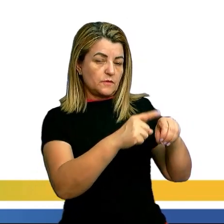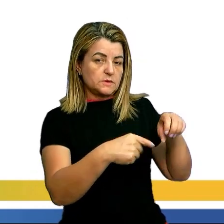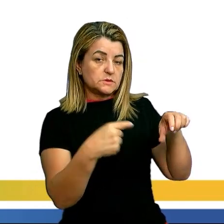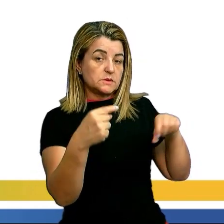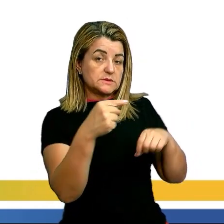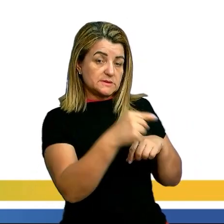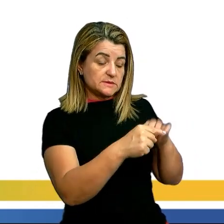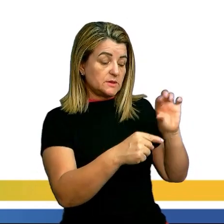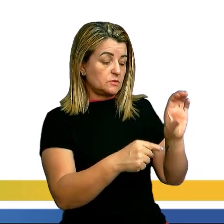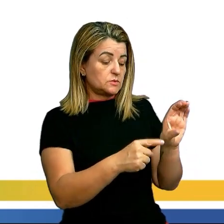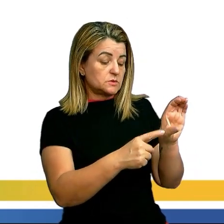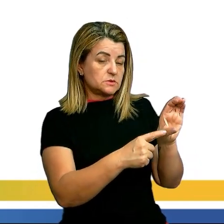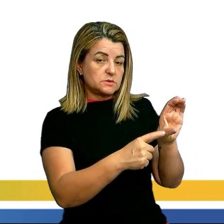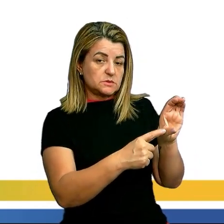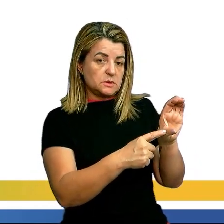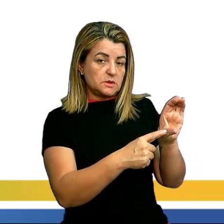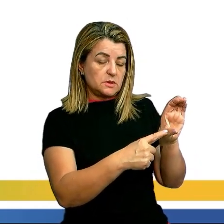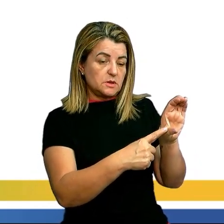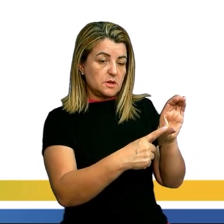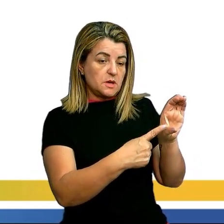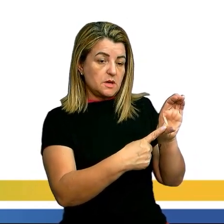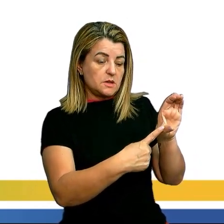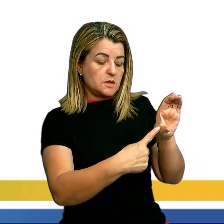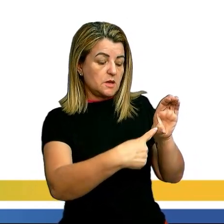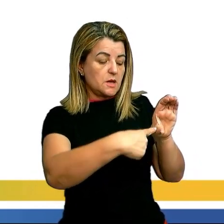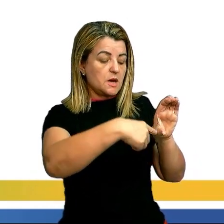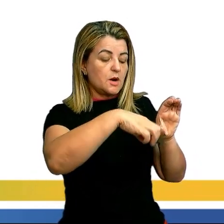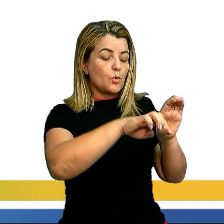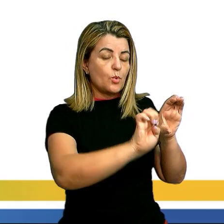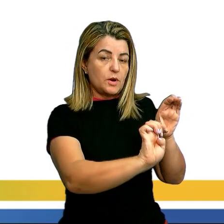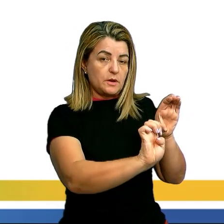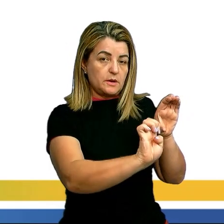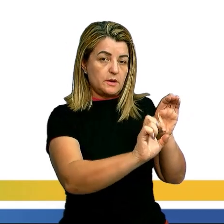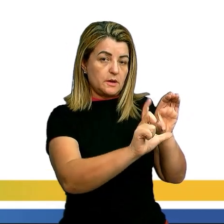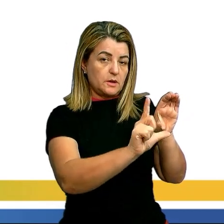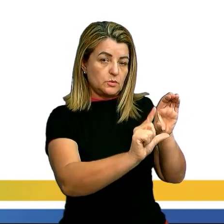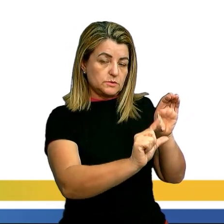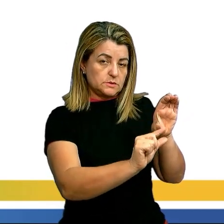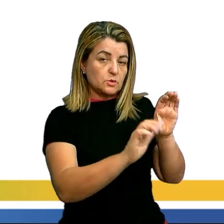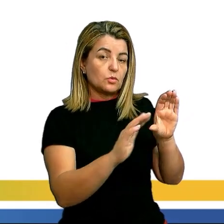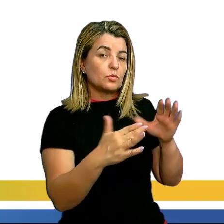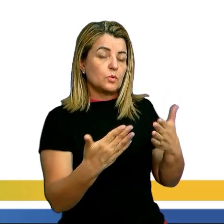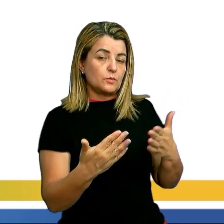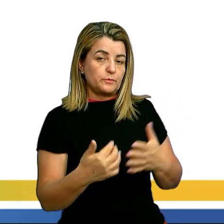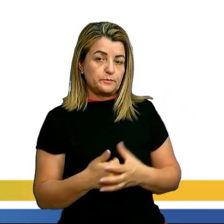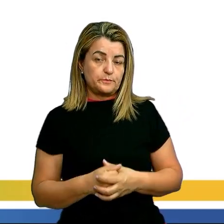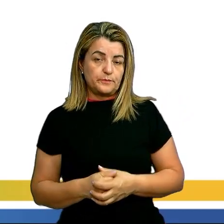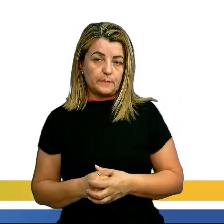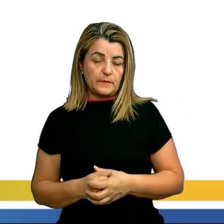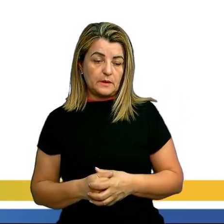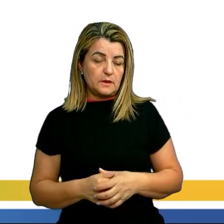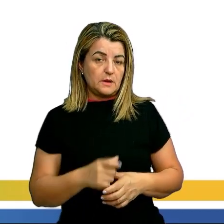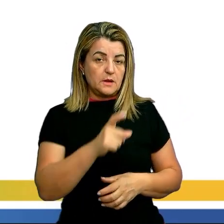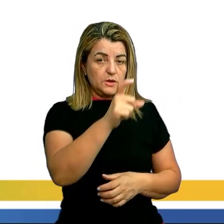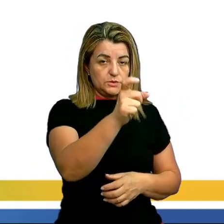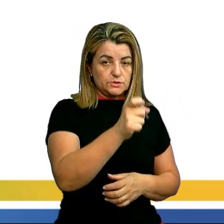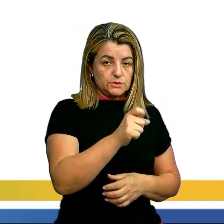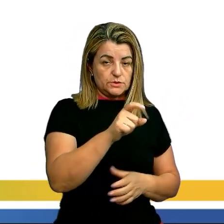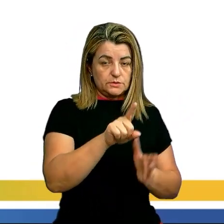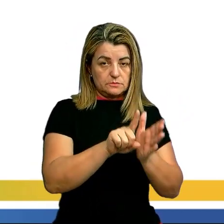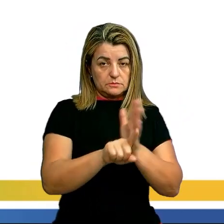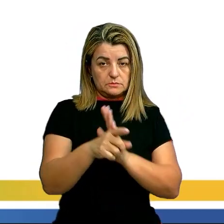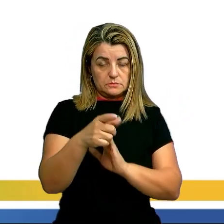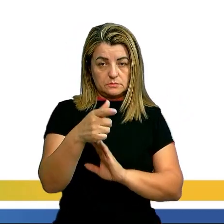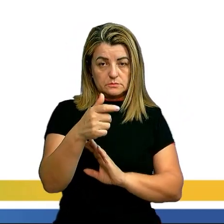e raio R, e sua equação reduzida será, vamos lá, x menos a